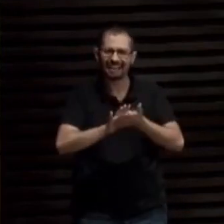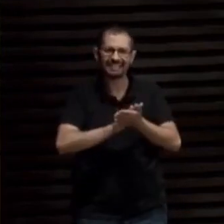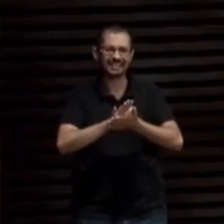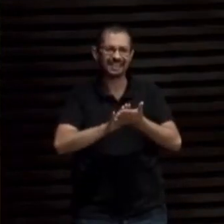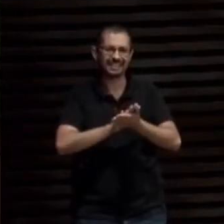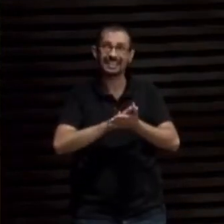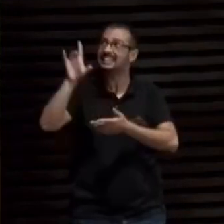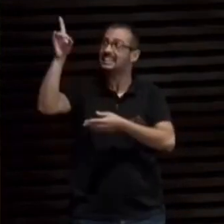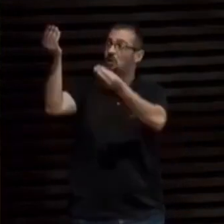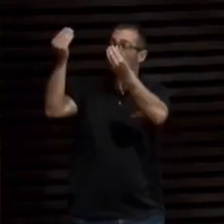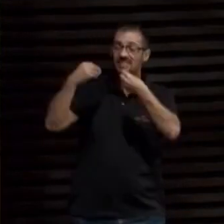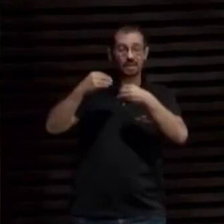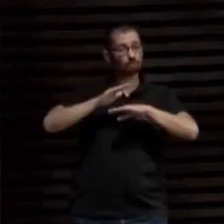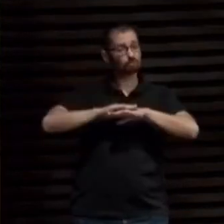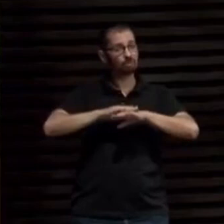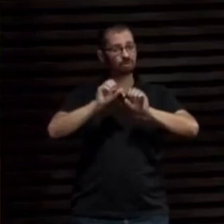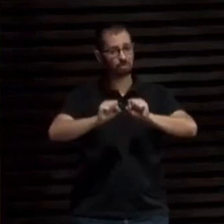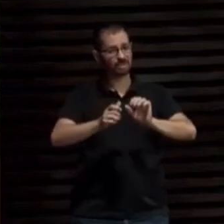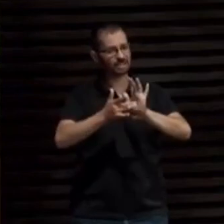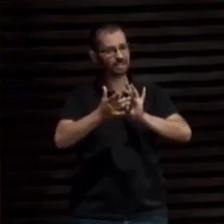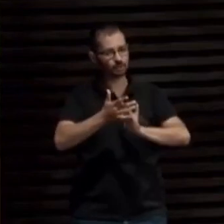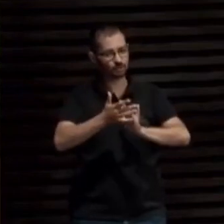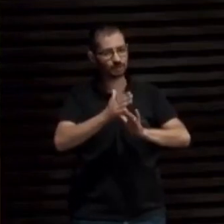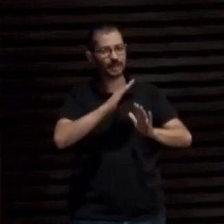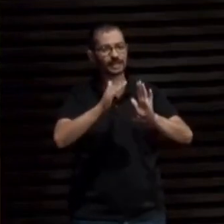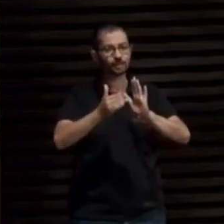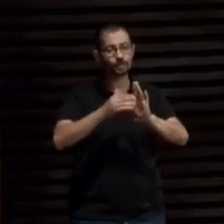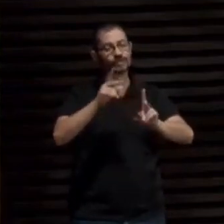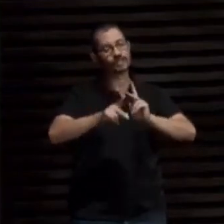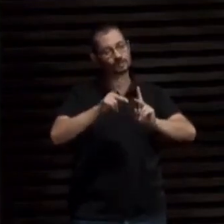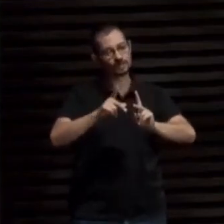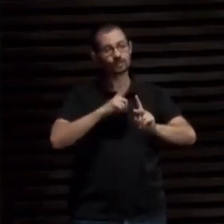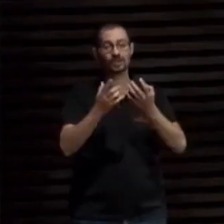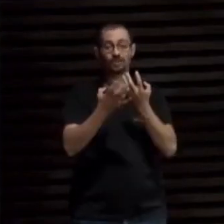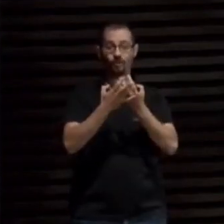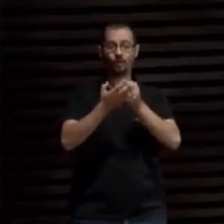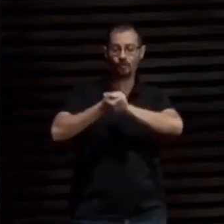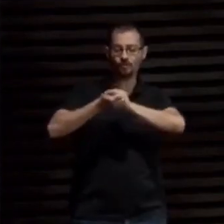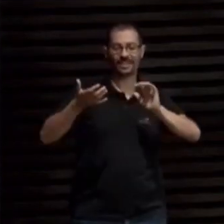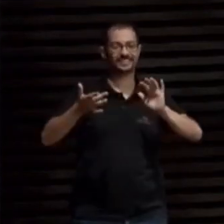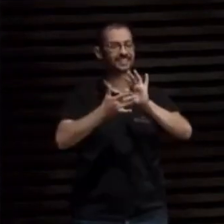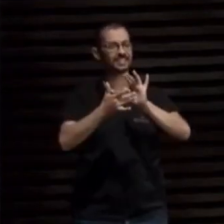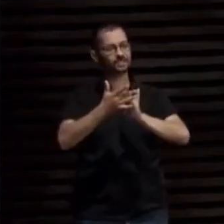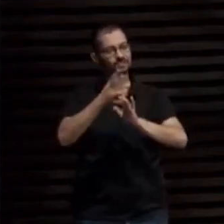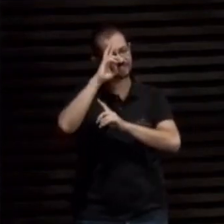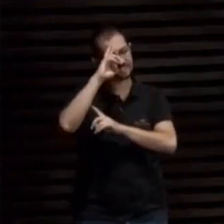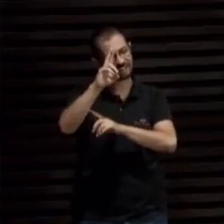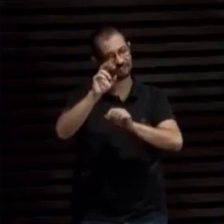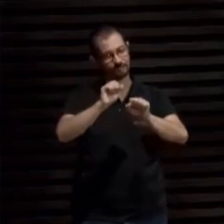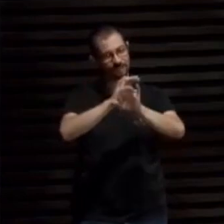todo joelho no céu e na terra e debaixo da terra, e toda língua confessa que Jesus Cristo é o Senhor, para a glória de Deus